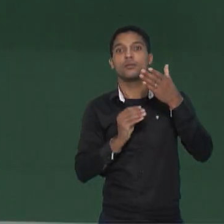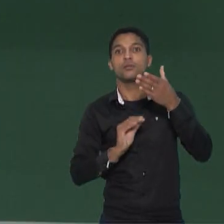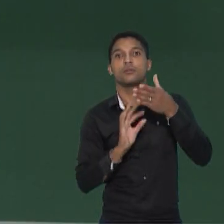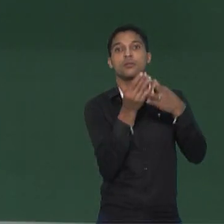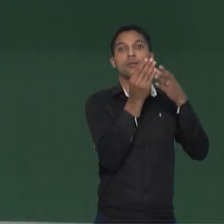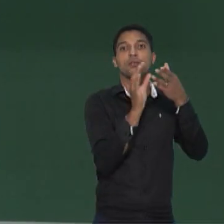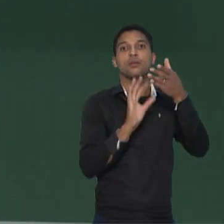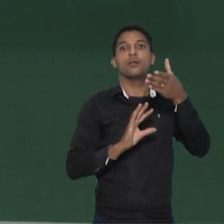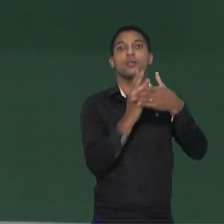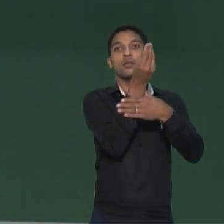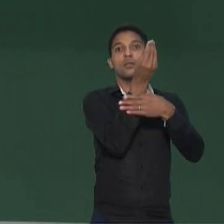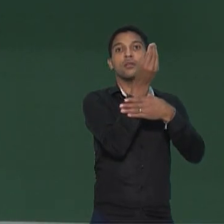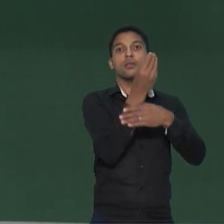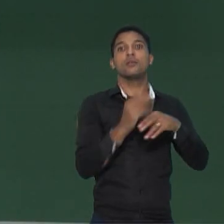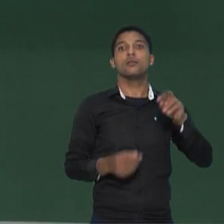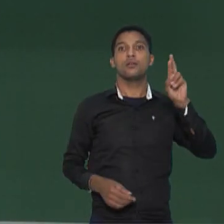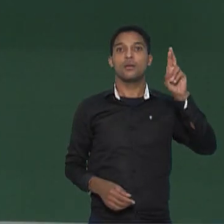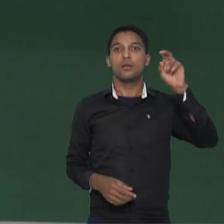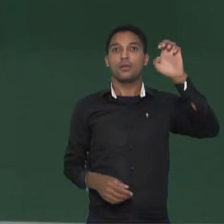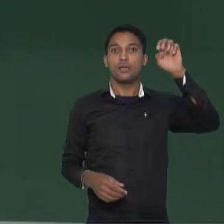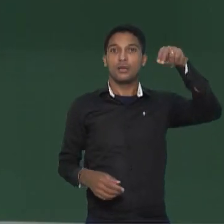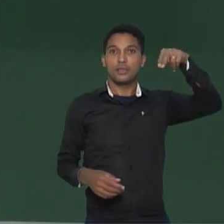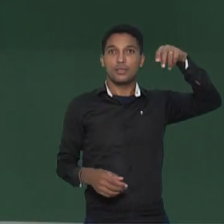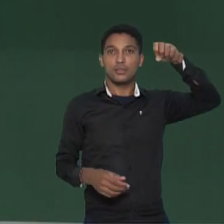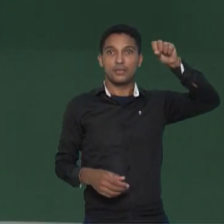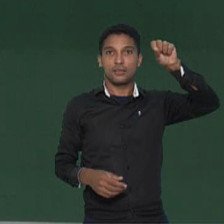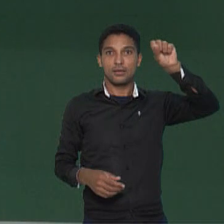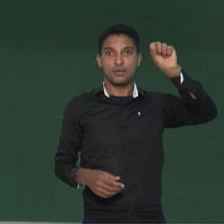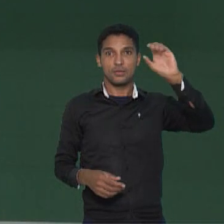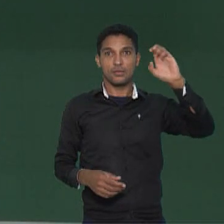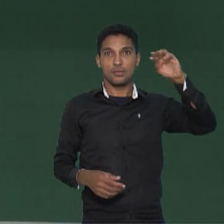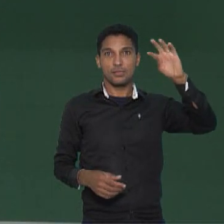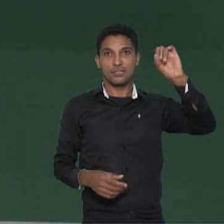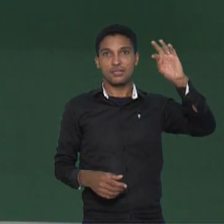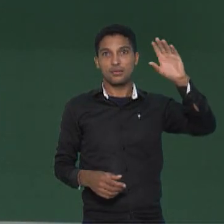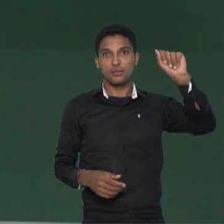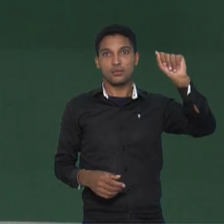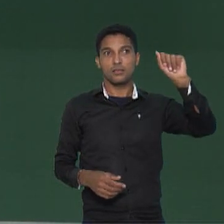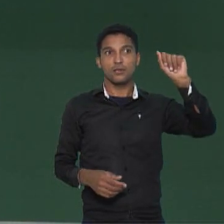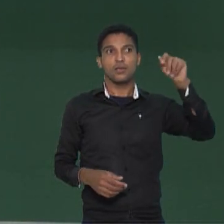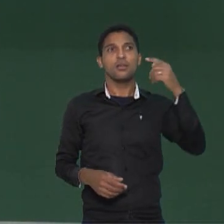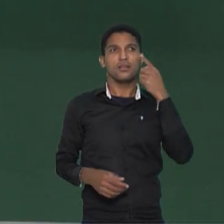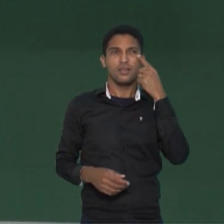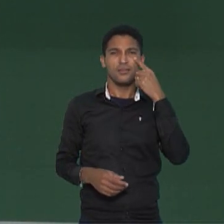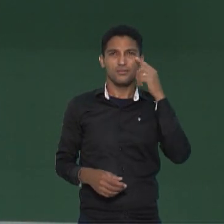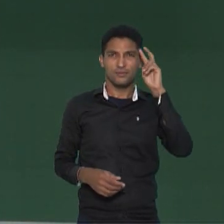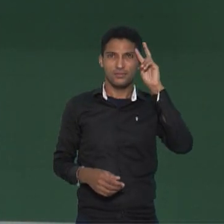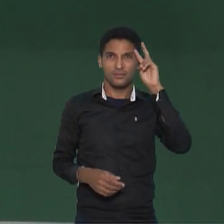Lembra da simetria lá da Escola de Atenas, da vocação de São Mateus? Tem um monte de coisa ali dele. Né? Os pintores